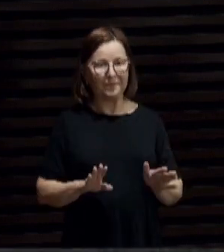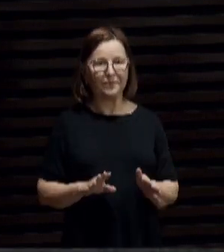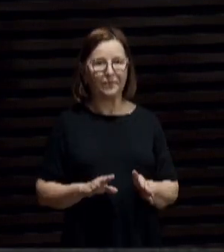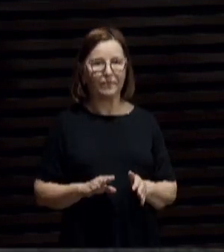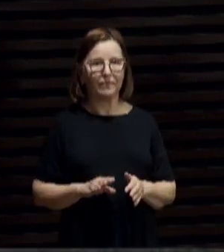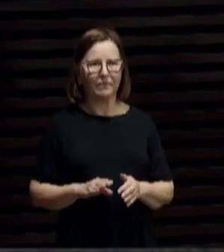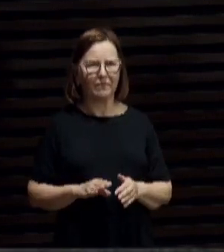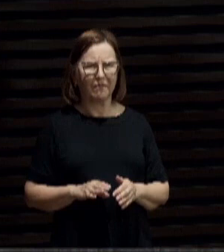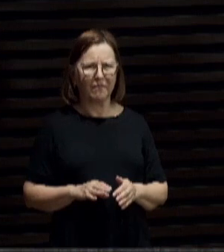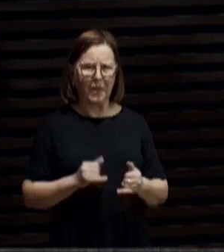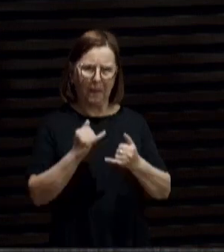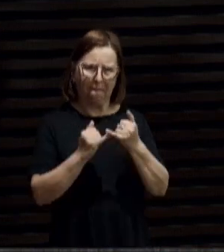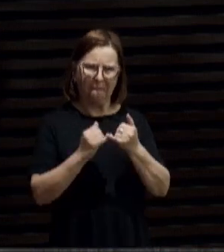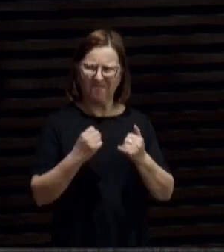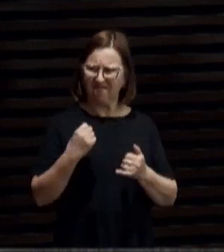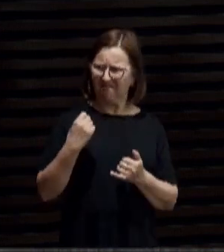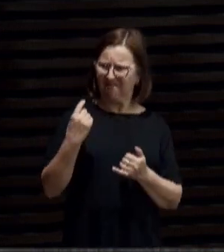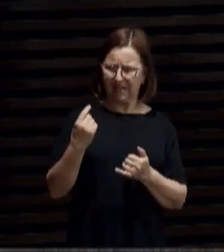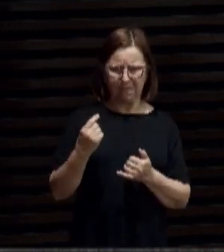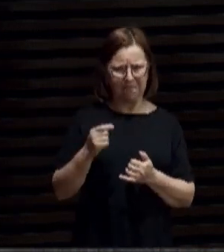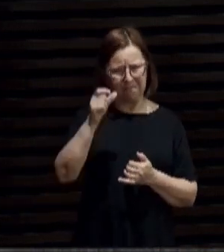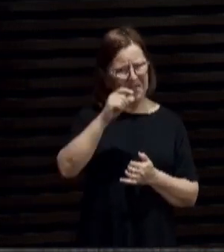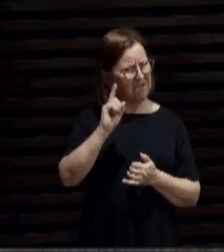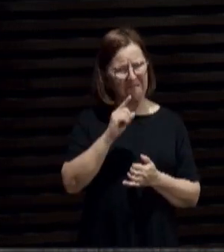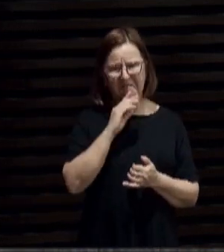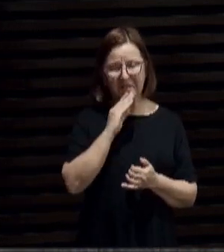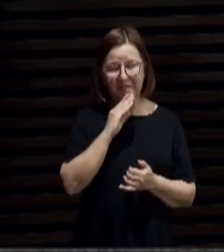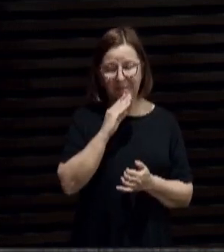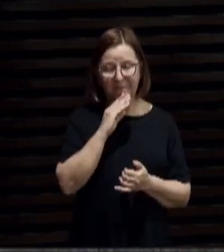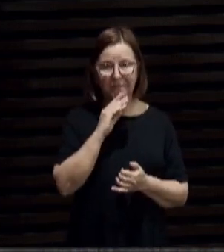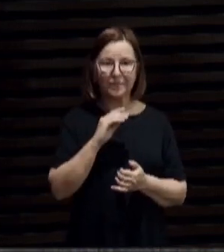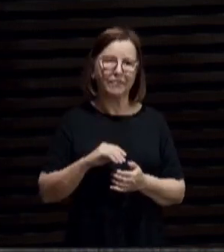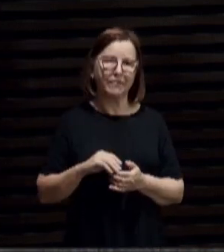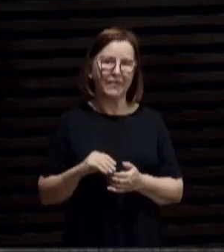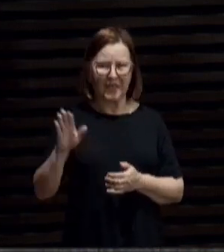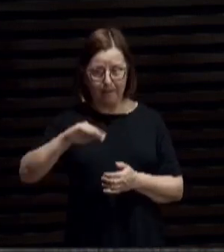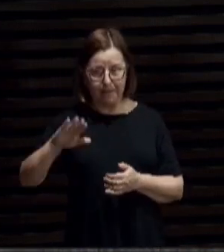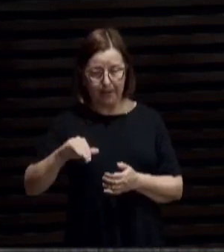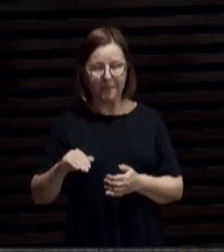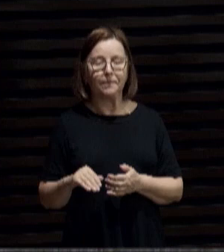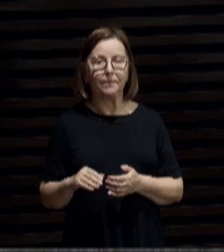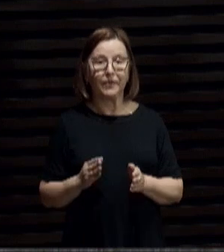um estranho lá na praia. Os discípulos vinham